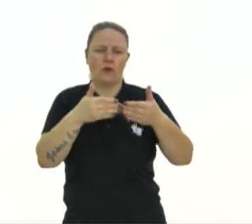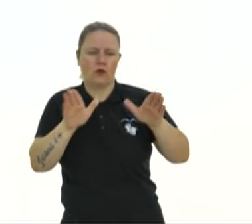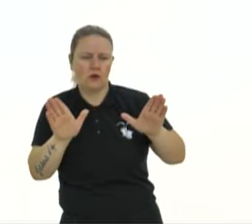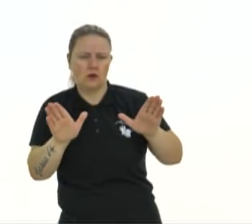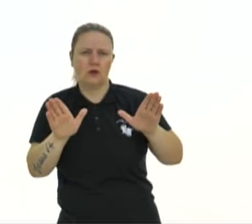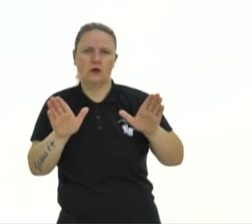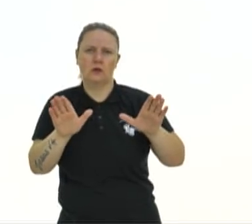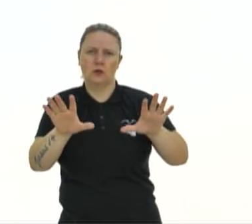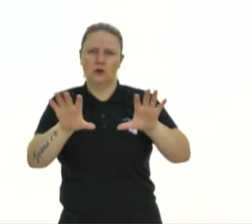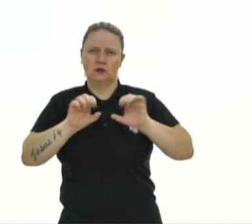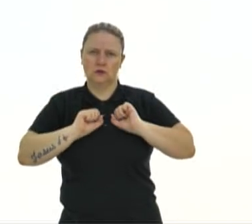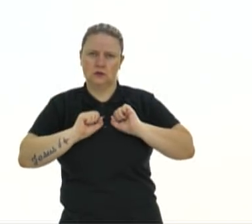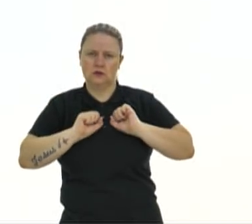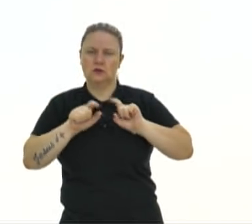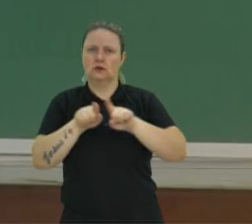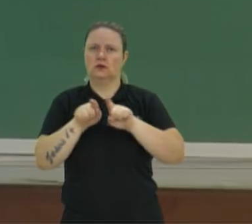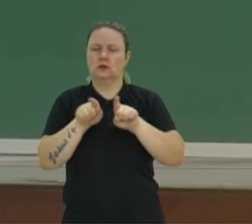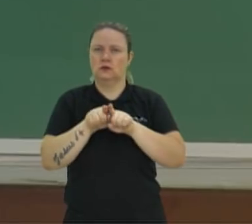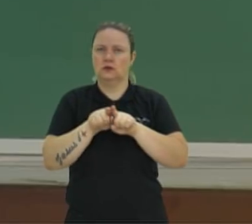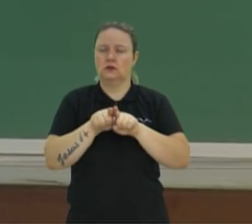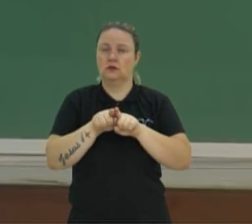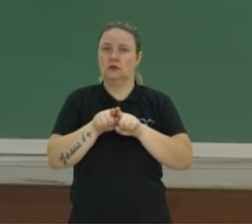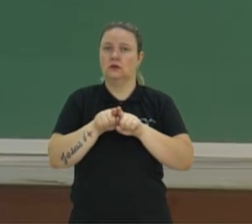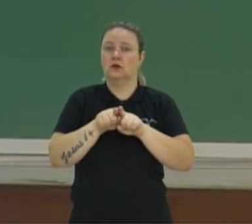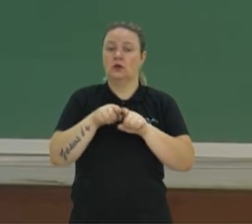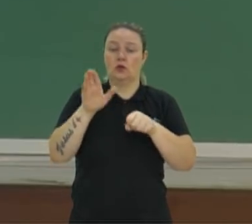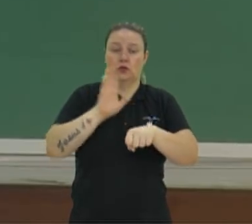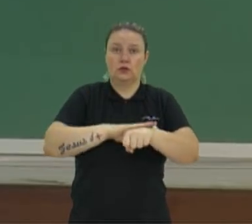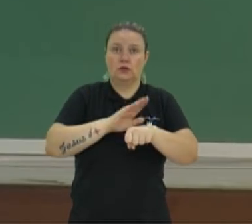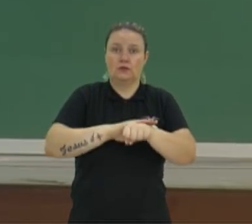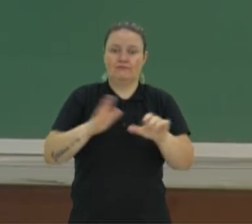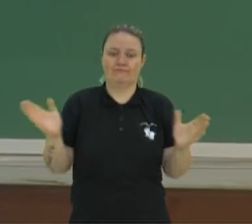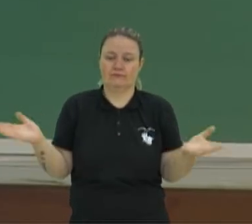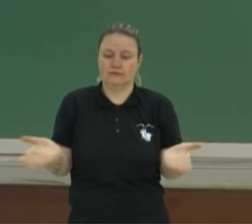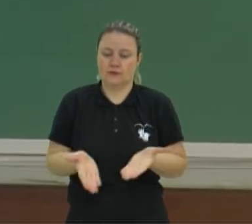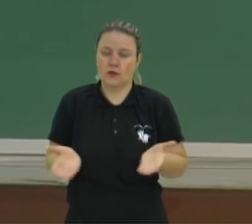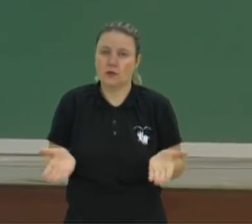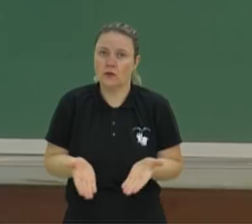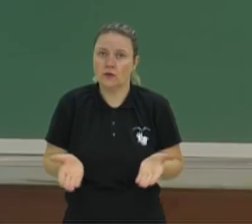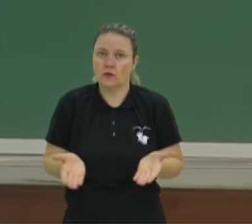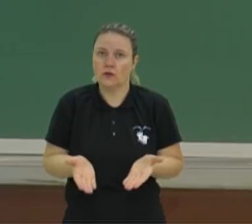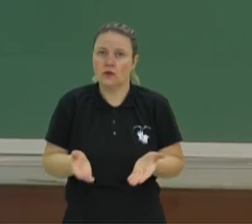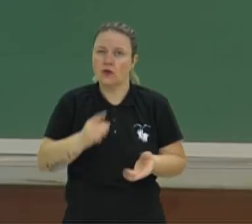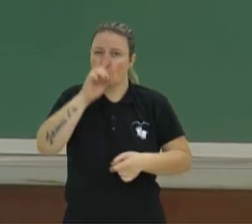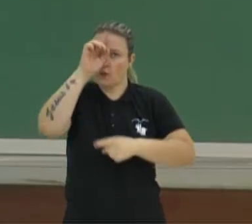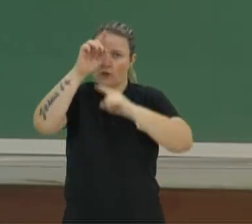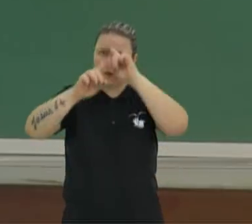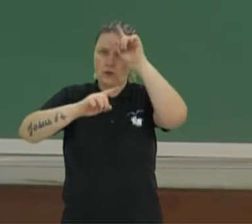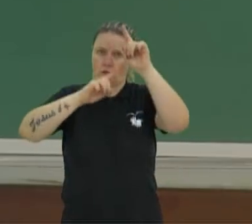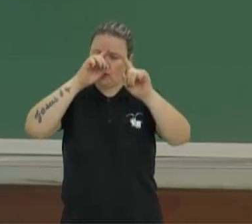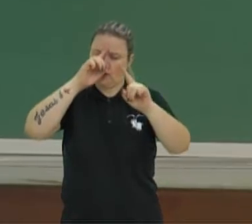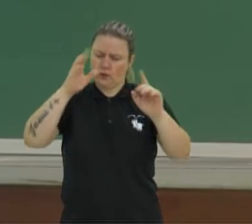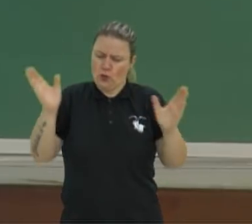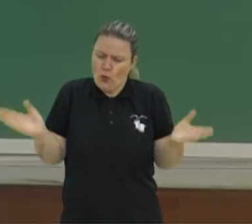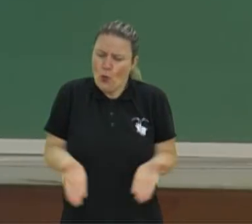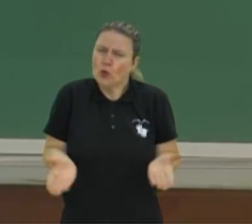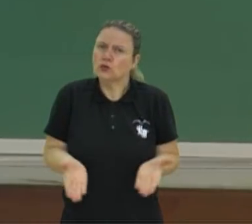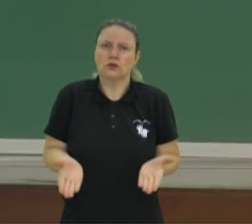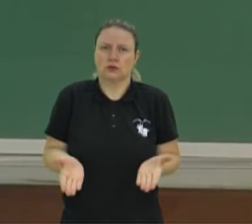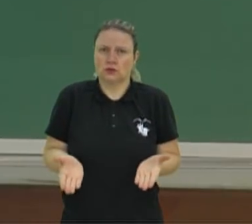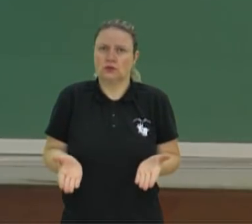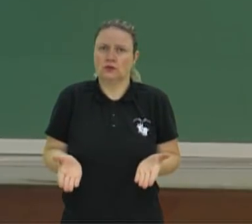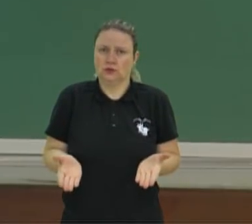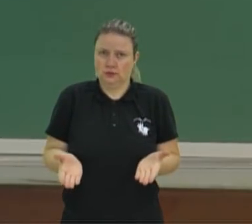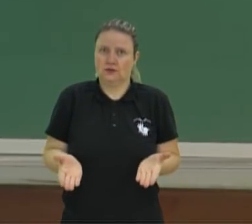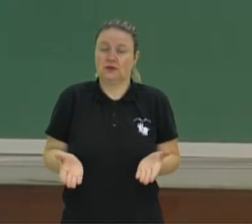recebe, todos no tempo presente, justamente para dar essa ideia de algo atual. E por que o